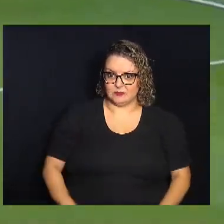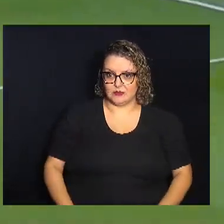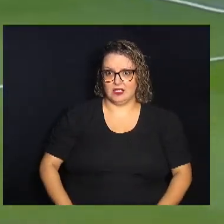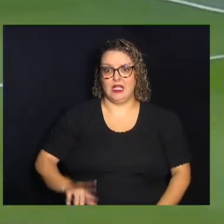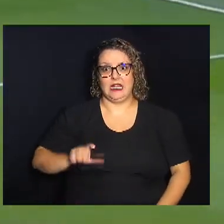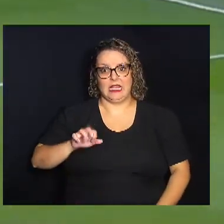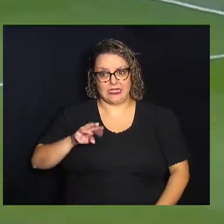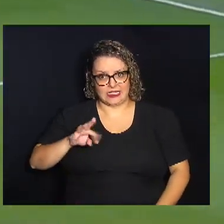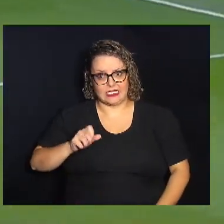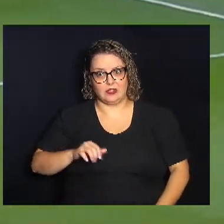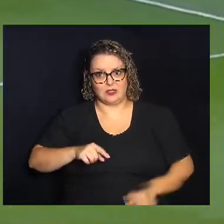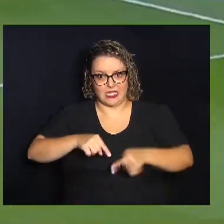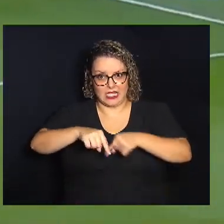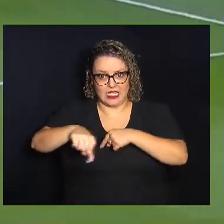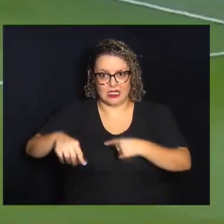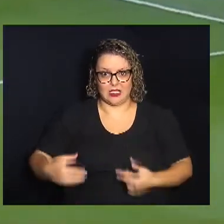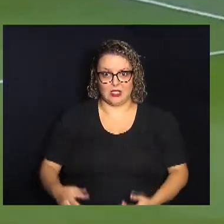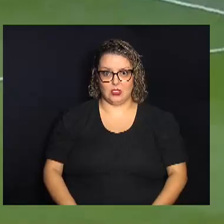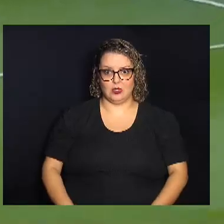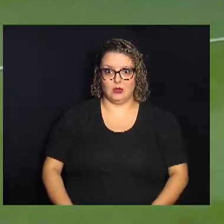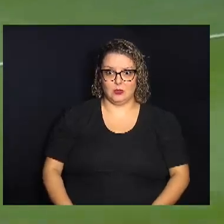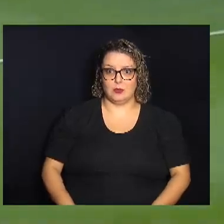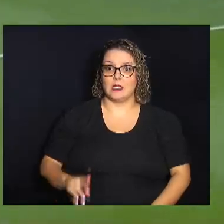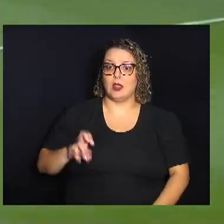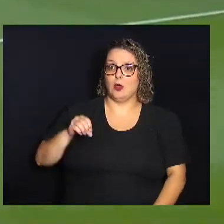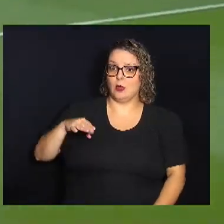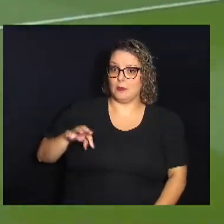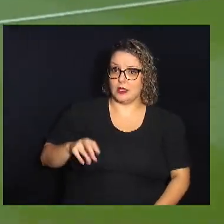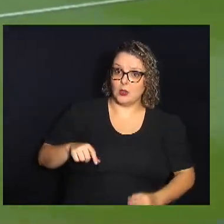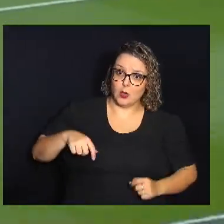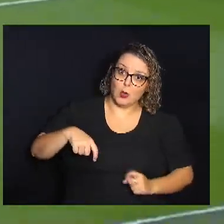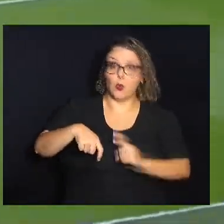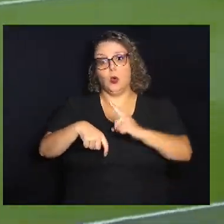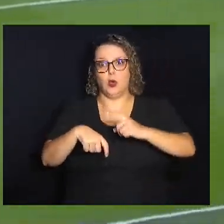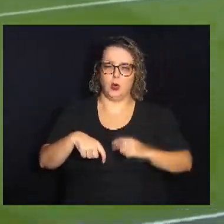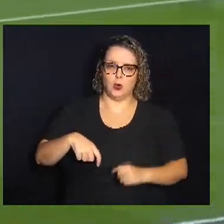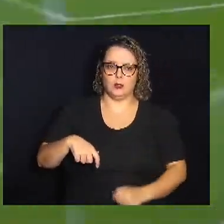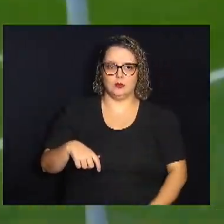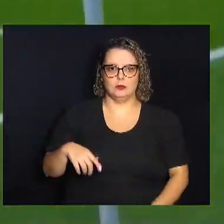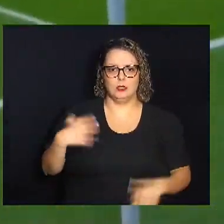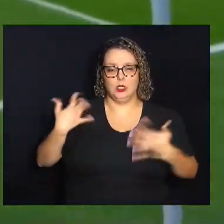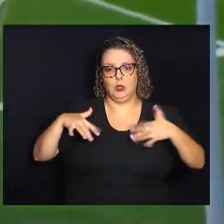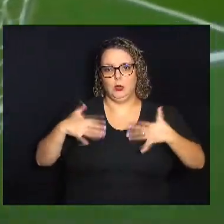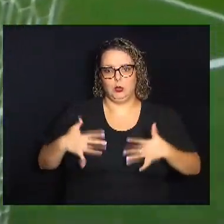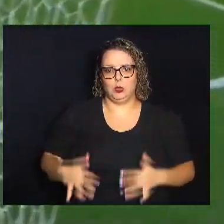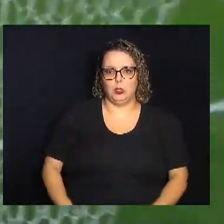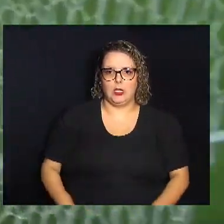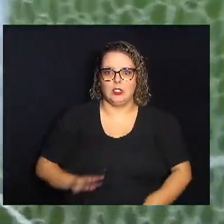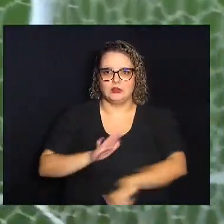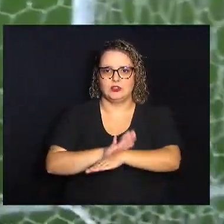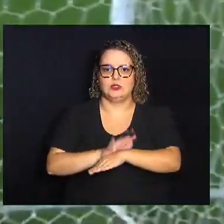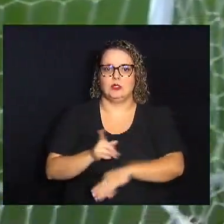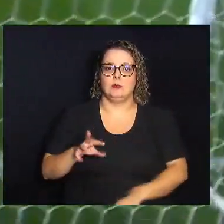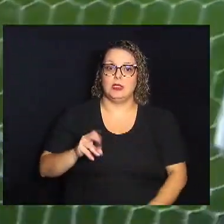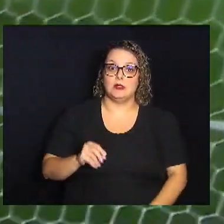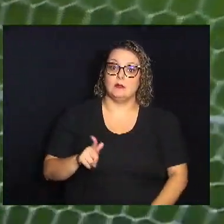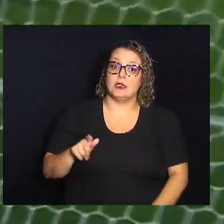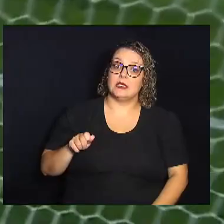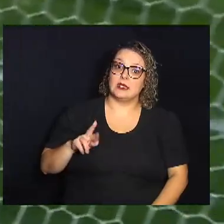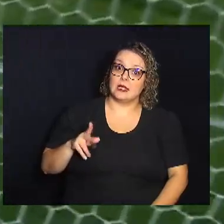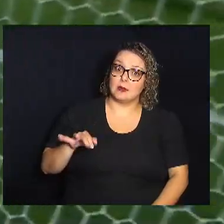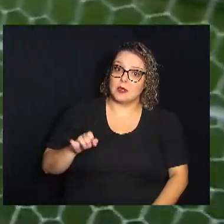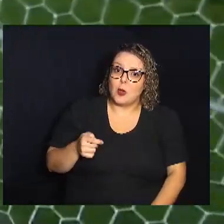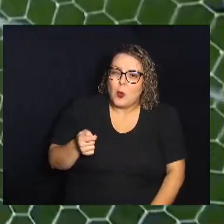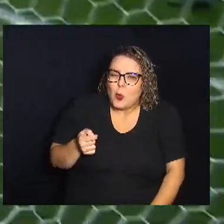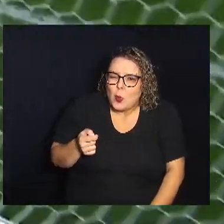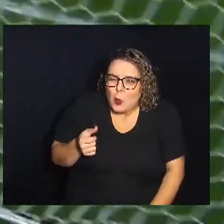na área. A bola sobrou para Romero, que de cabeça encobriu Pedro Rocha. Mas Gabriel Risso, quase